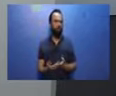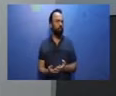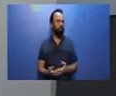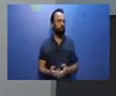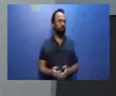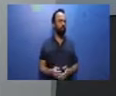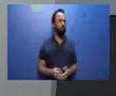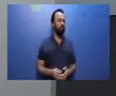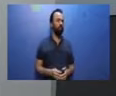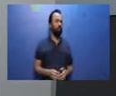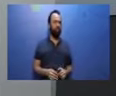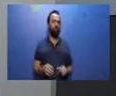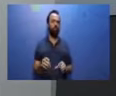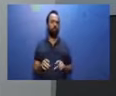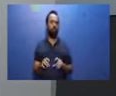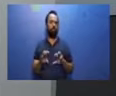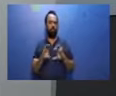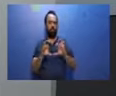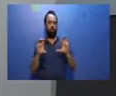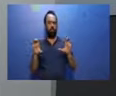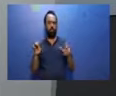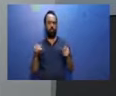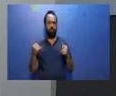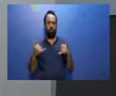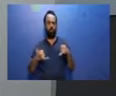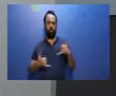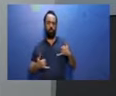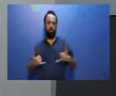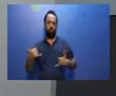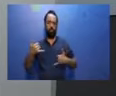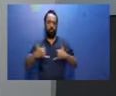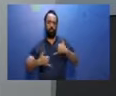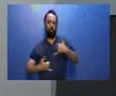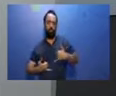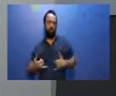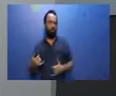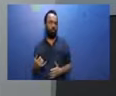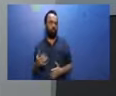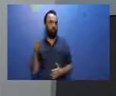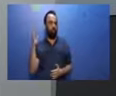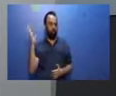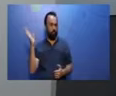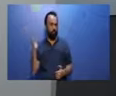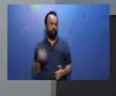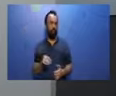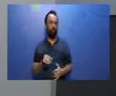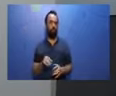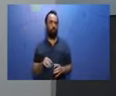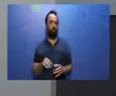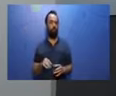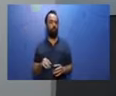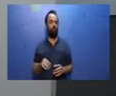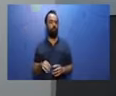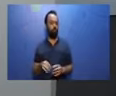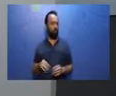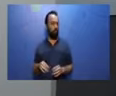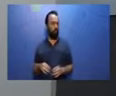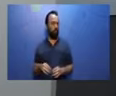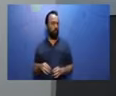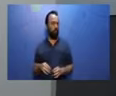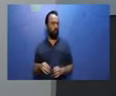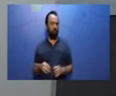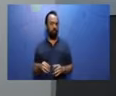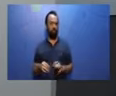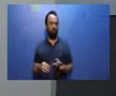método para representar uma fórmula química que o significado de inpi coeficiente em uma fórmula